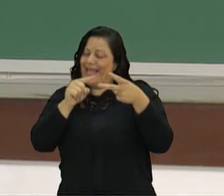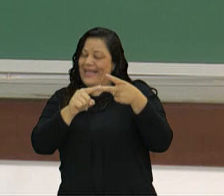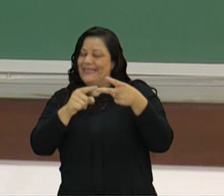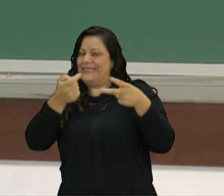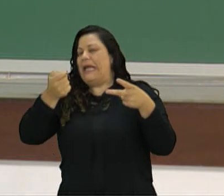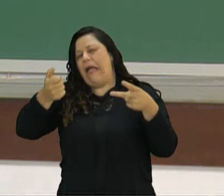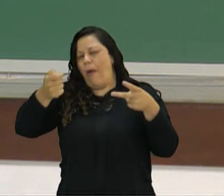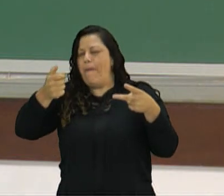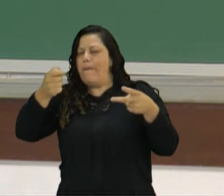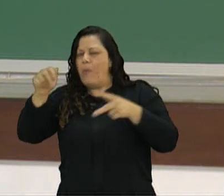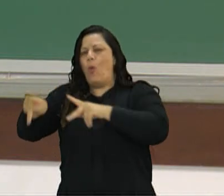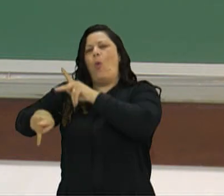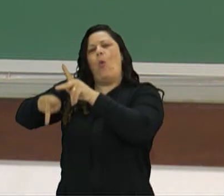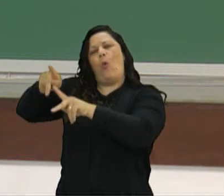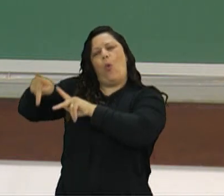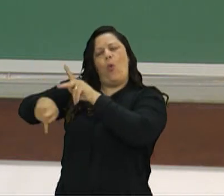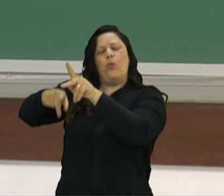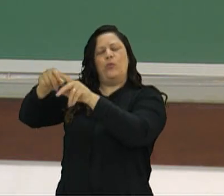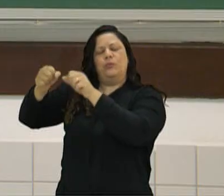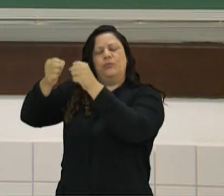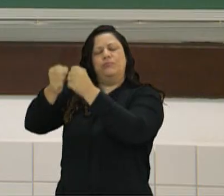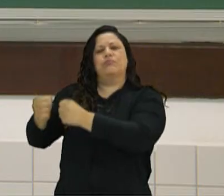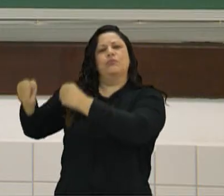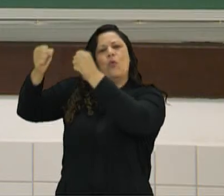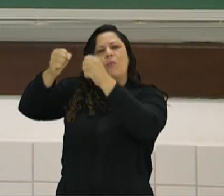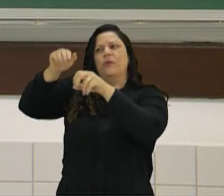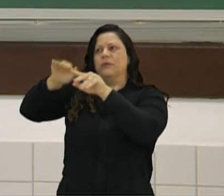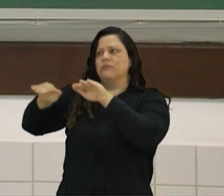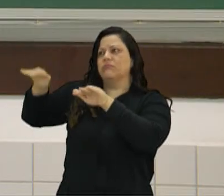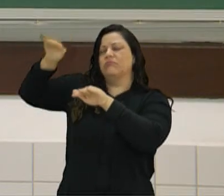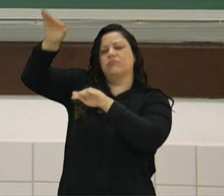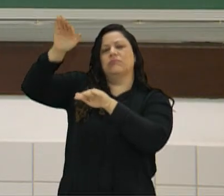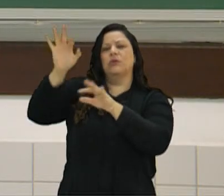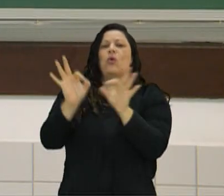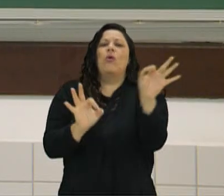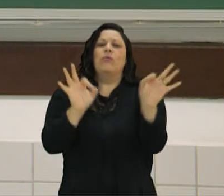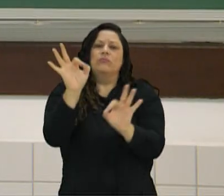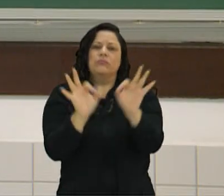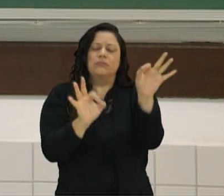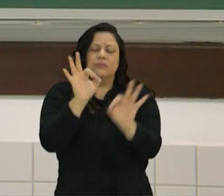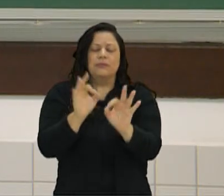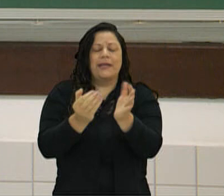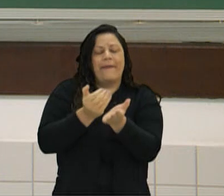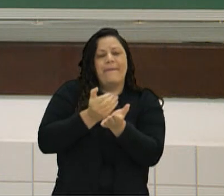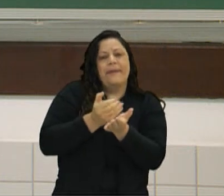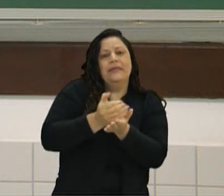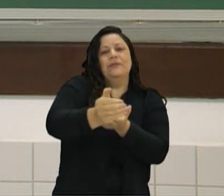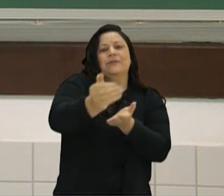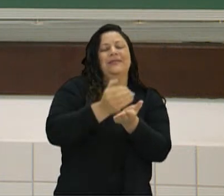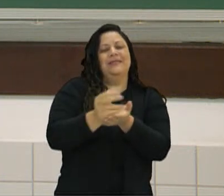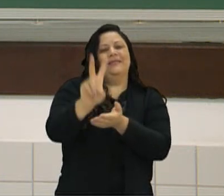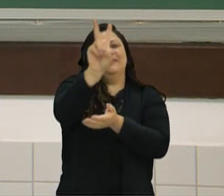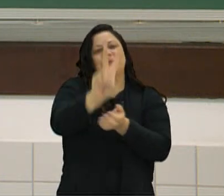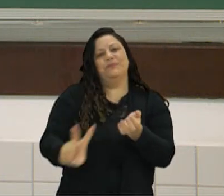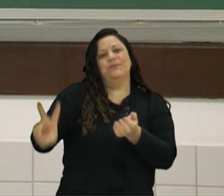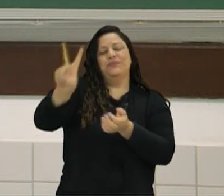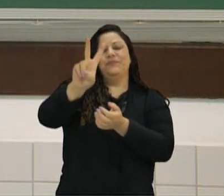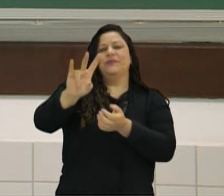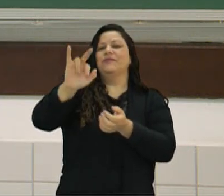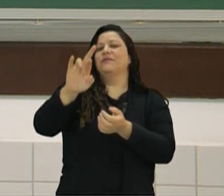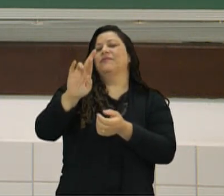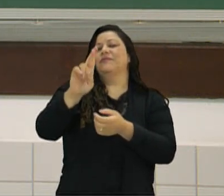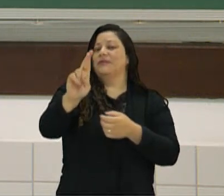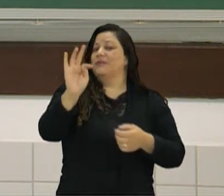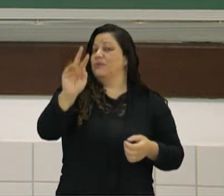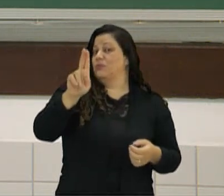povo. Como que se organiza esse poder? A partir do princípio da virtude, né? Então, aqueles que têm o